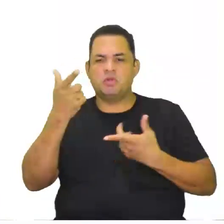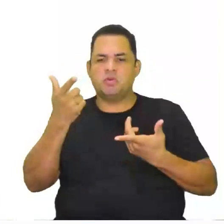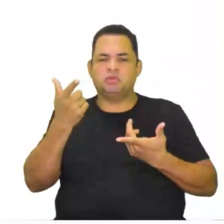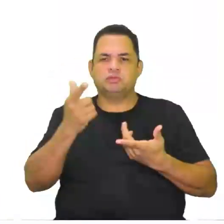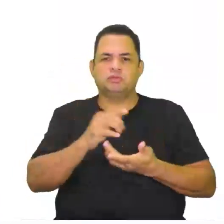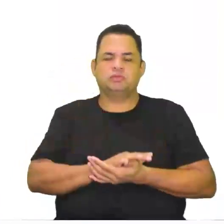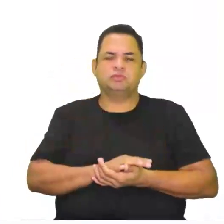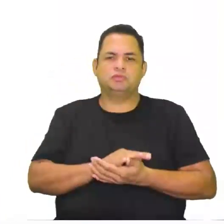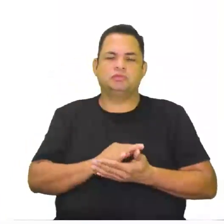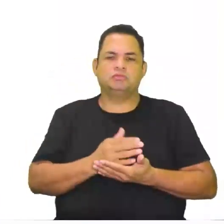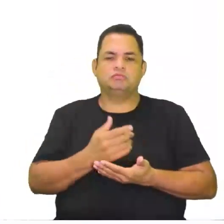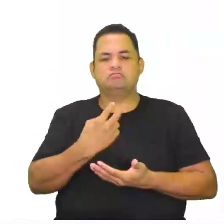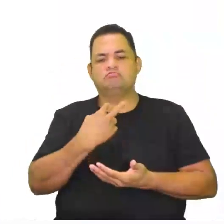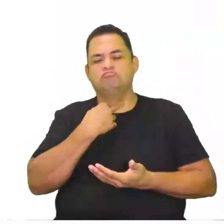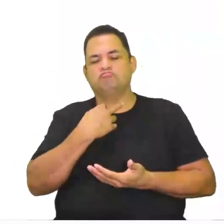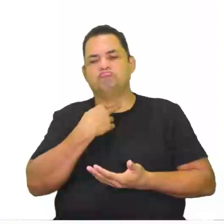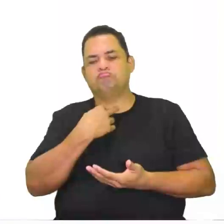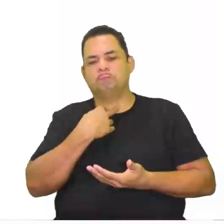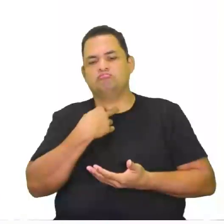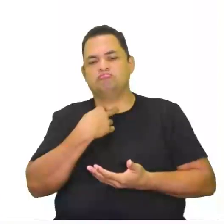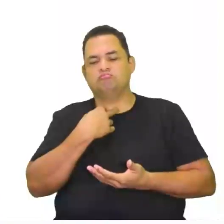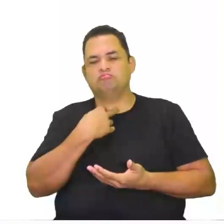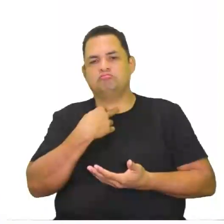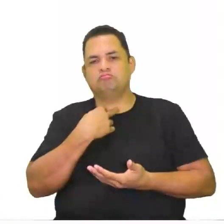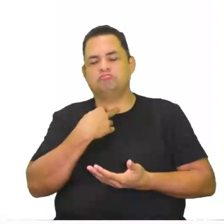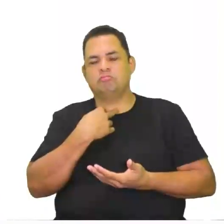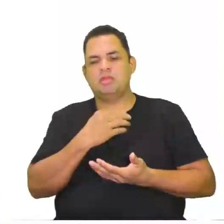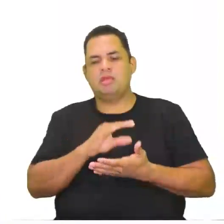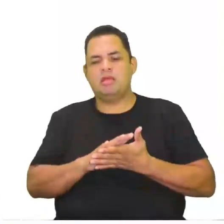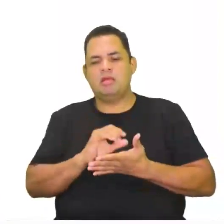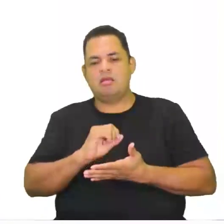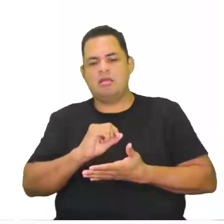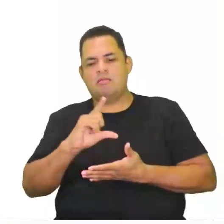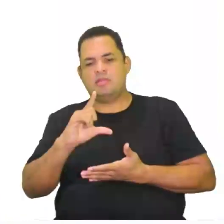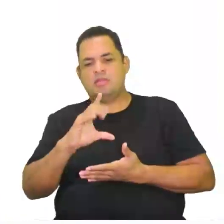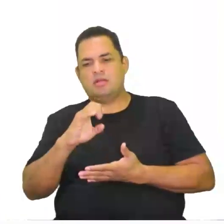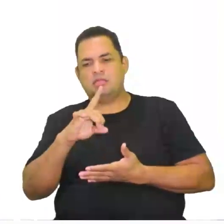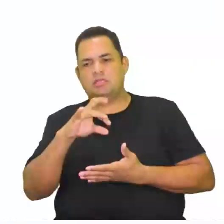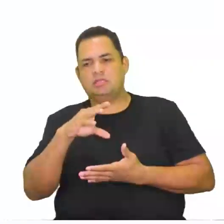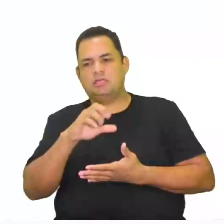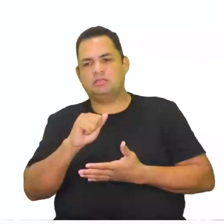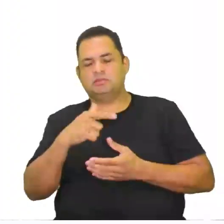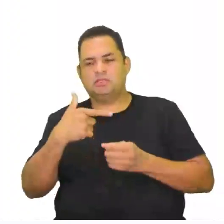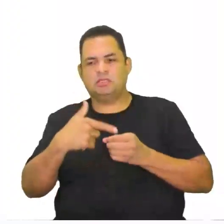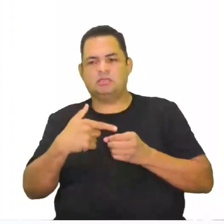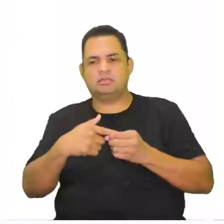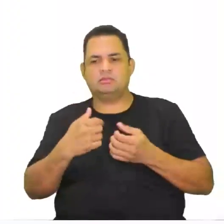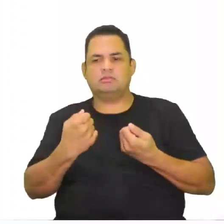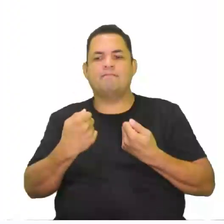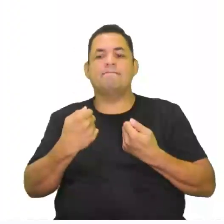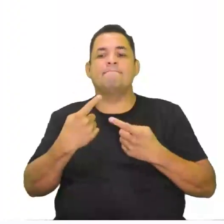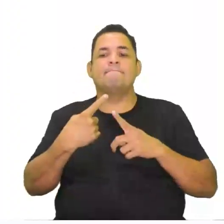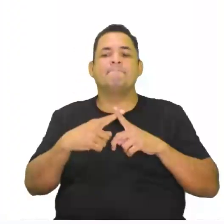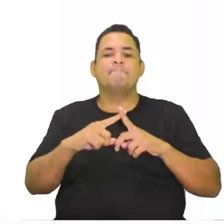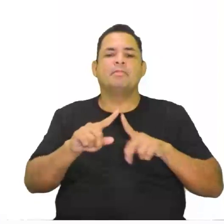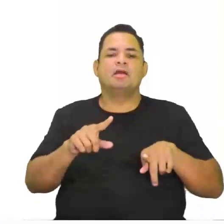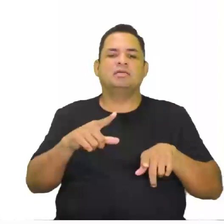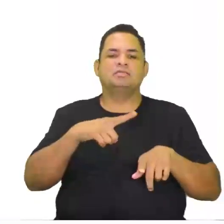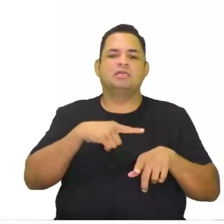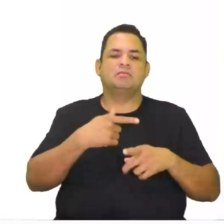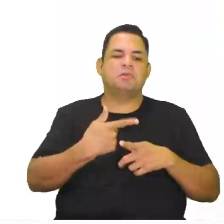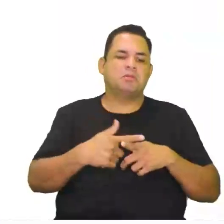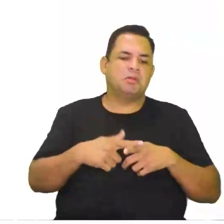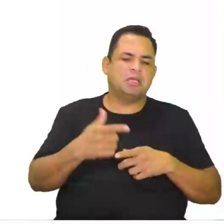aspectos. Ele não pode simplesmente, aumentou a octanagem da gasolina, mas ele prejudica isso, aquilo,